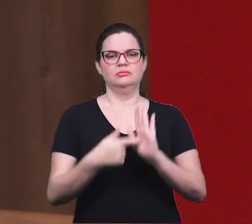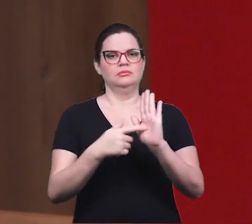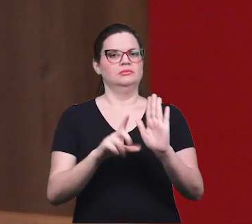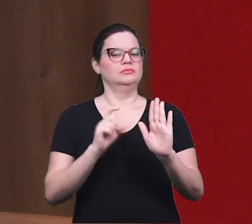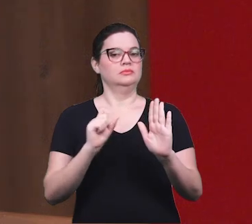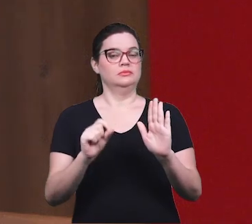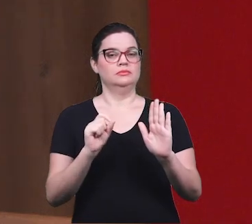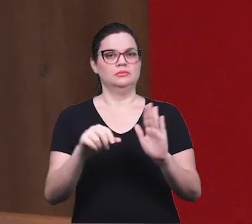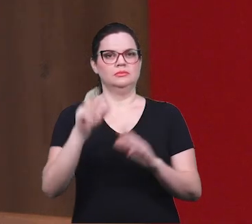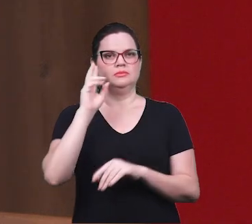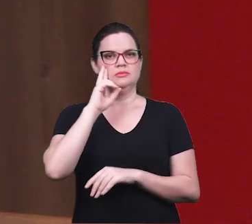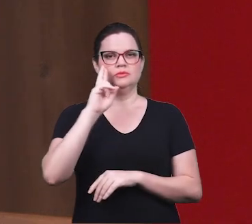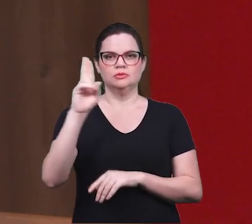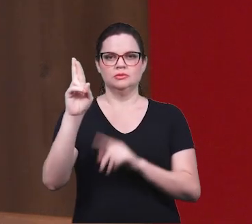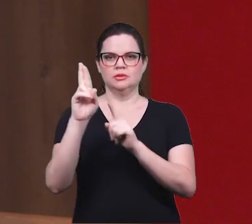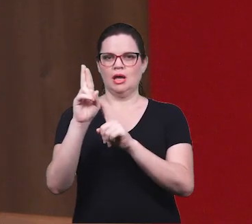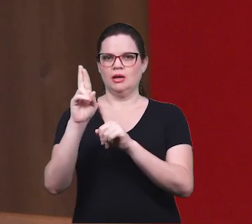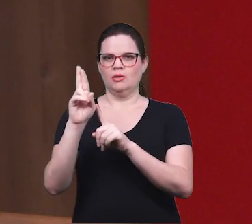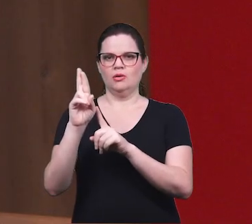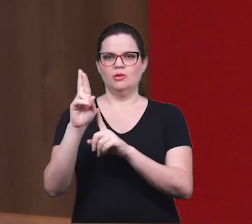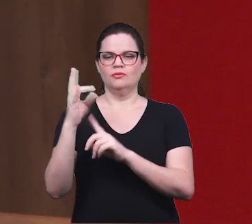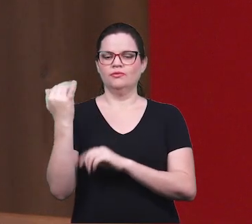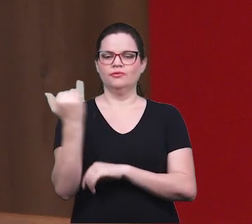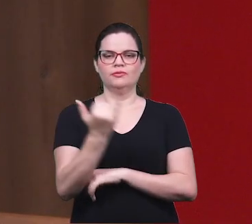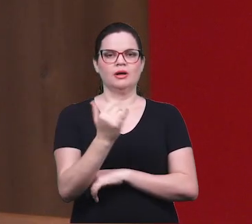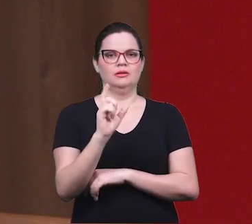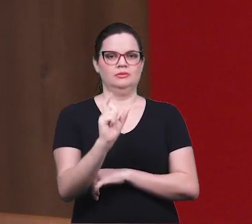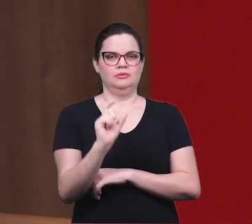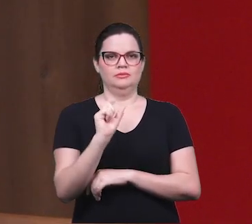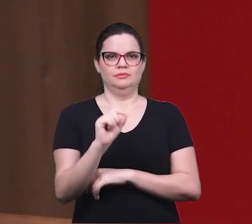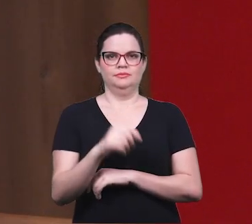que tudo foi feito